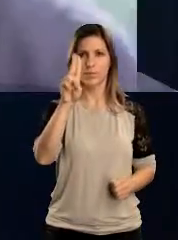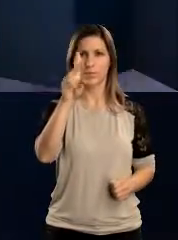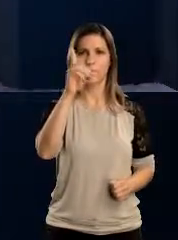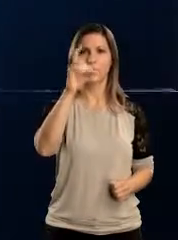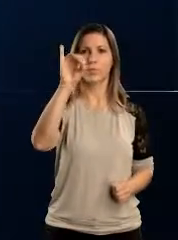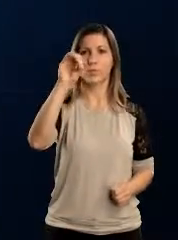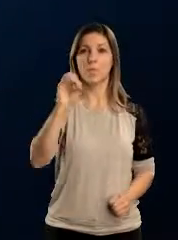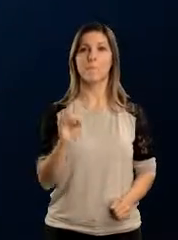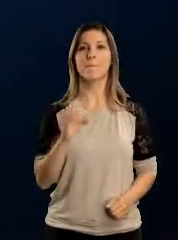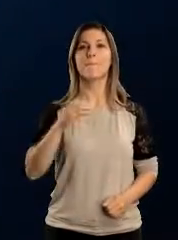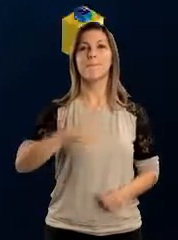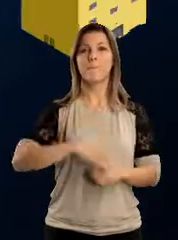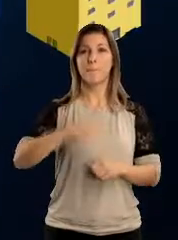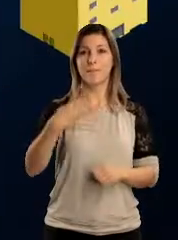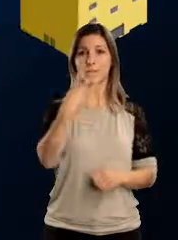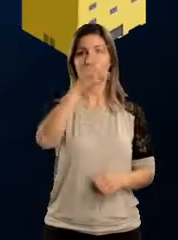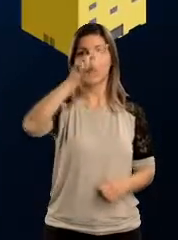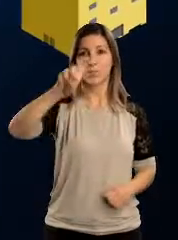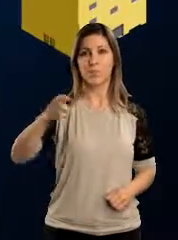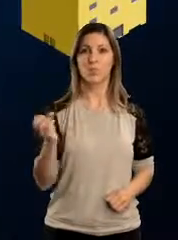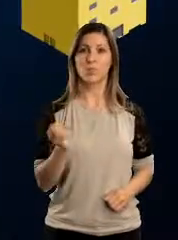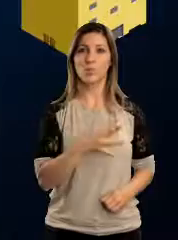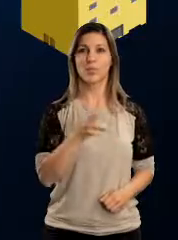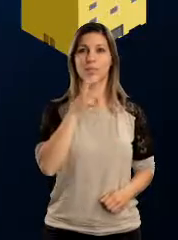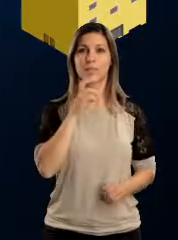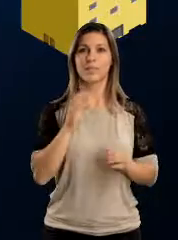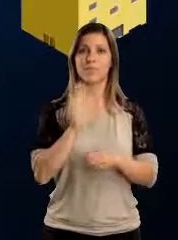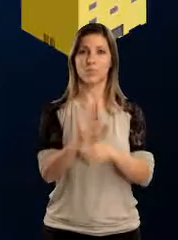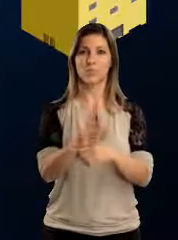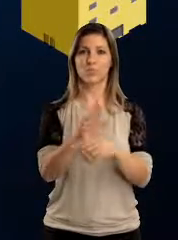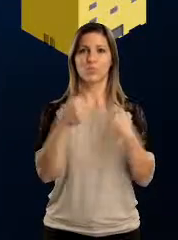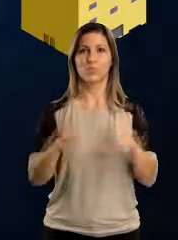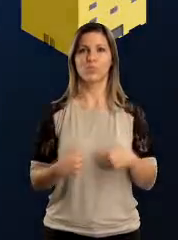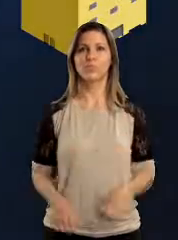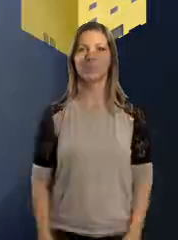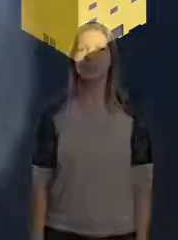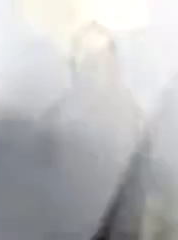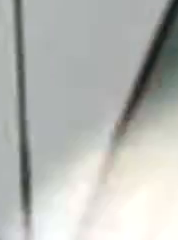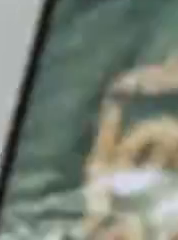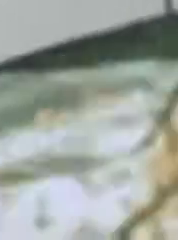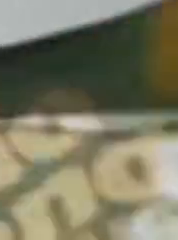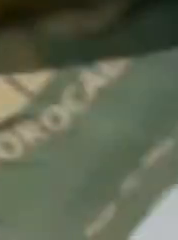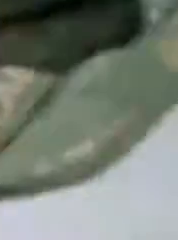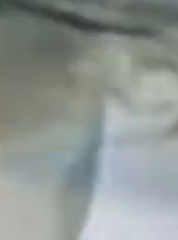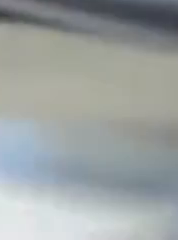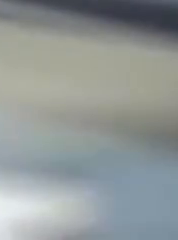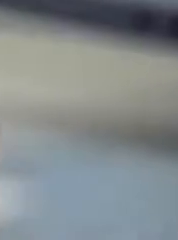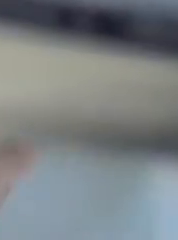quero entregar mais de 4 mil novas moradias, ajudando os que mais precisam.